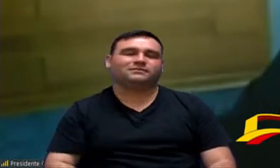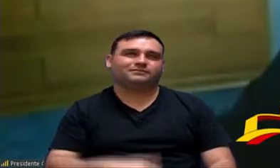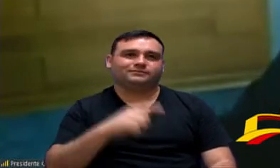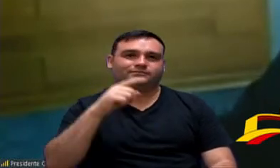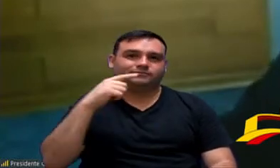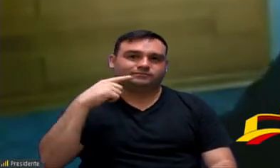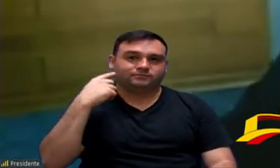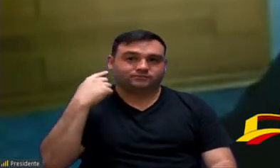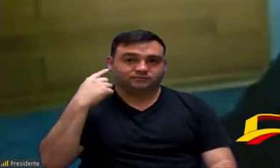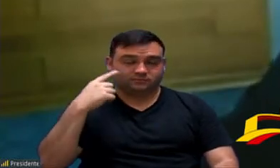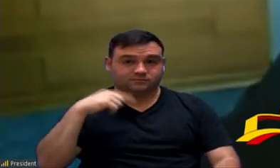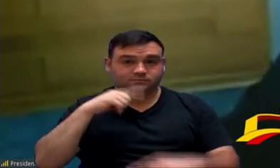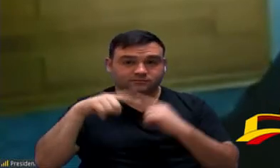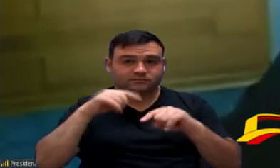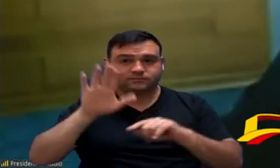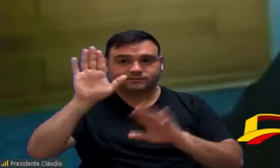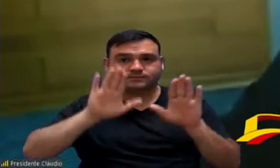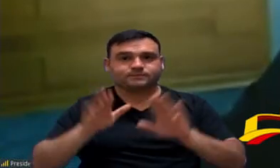de ordem.